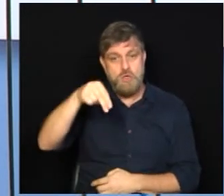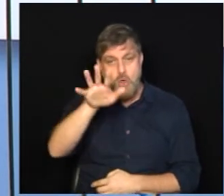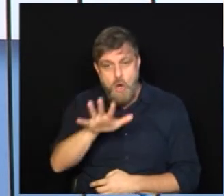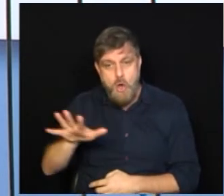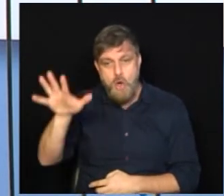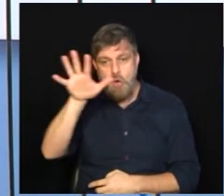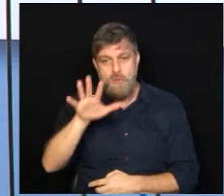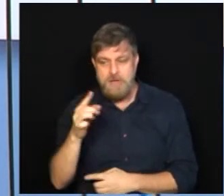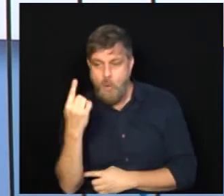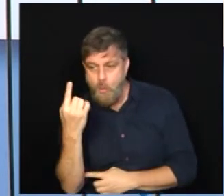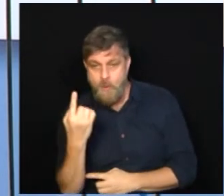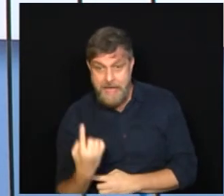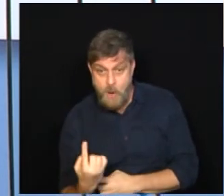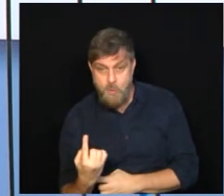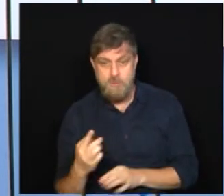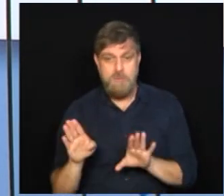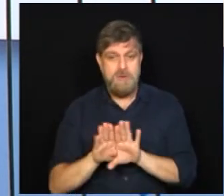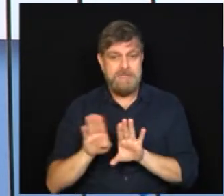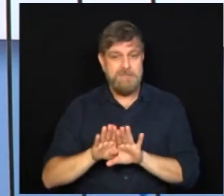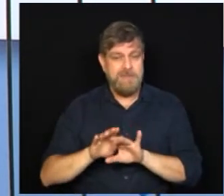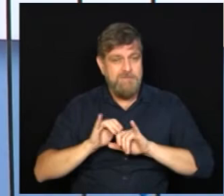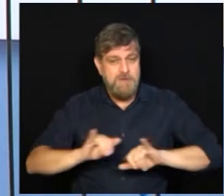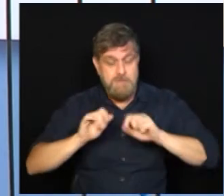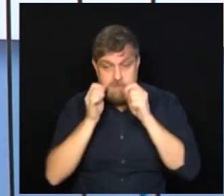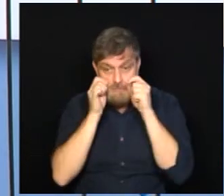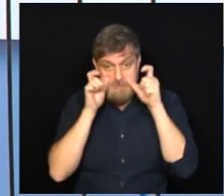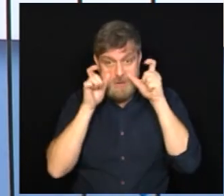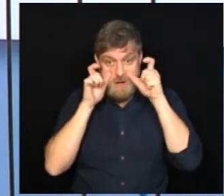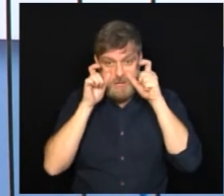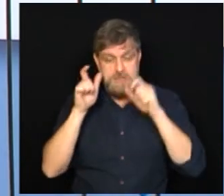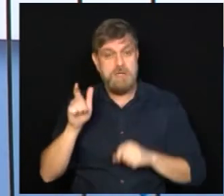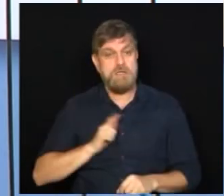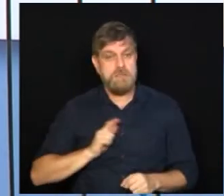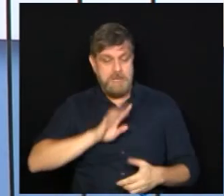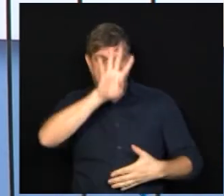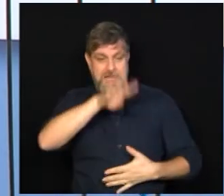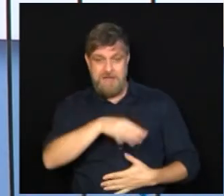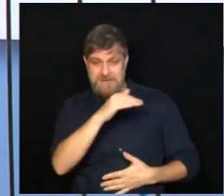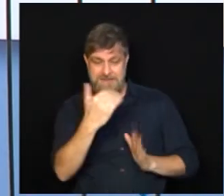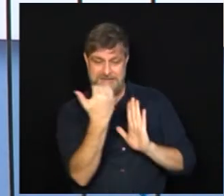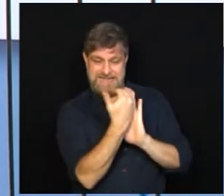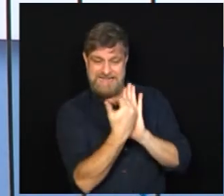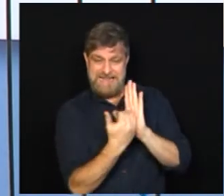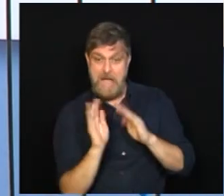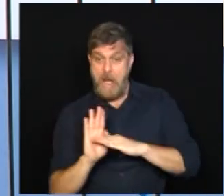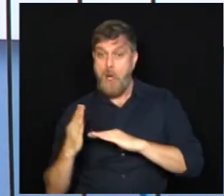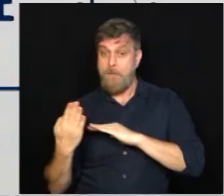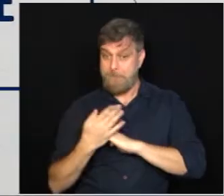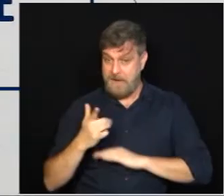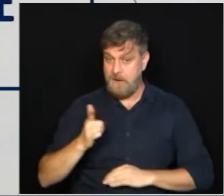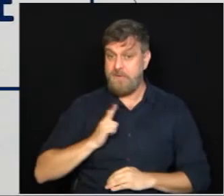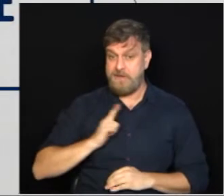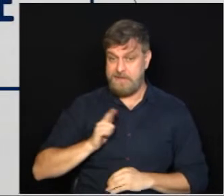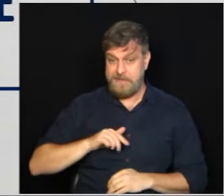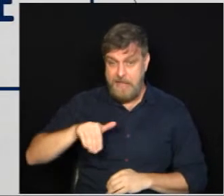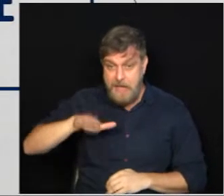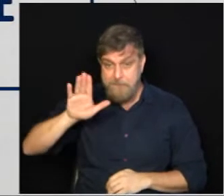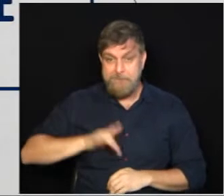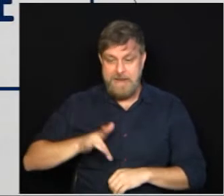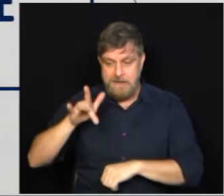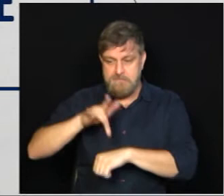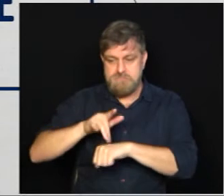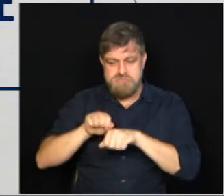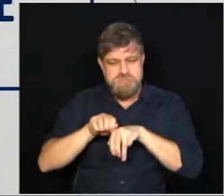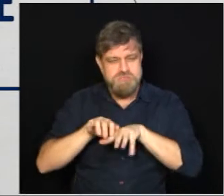uma delas. E também foi um alerta, a gente tem aí uma tabela dos bairros que tem o maior índice de